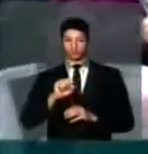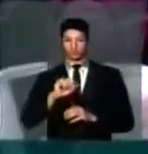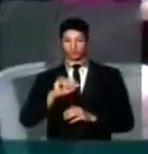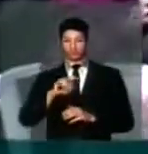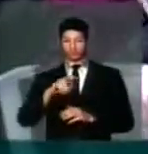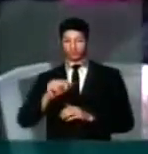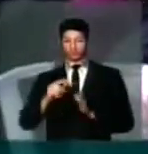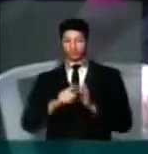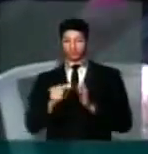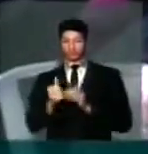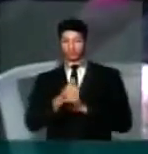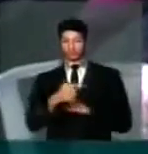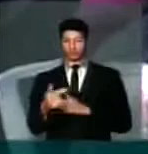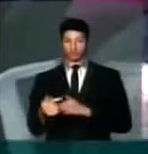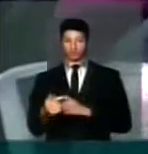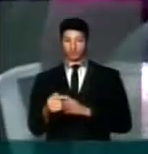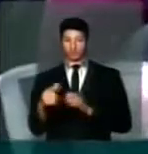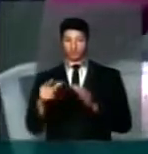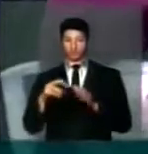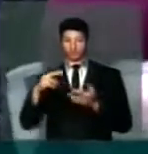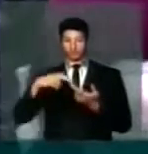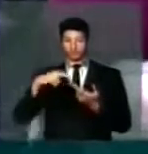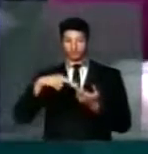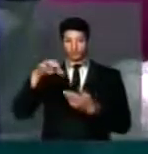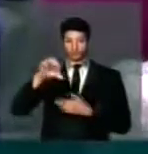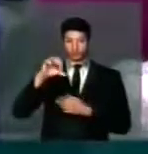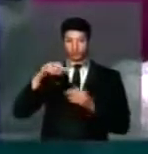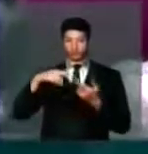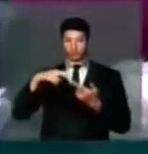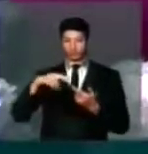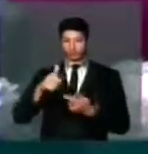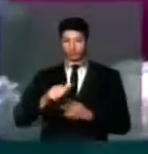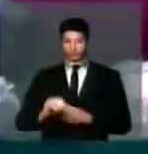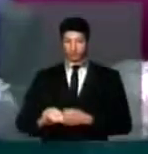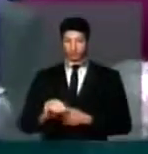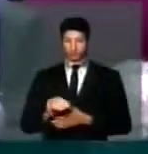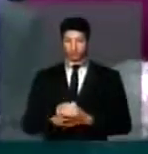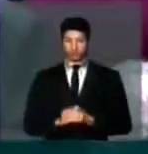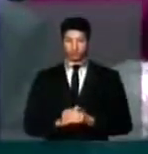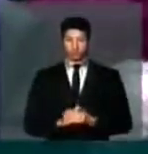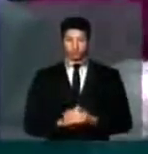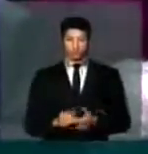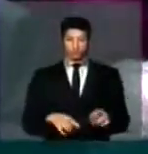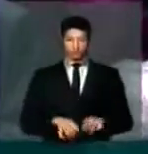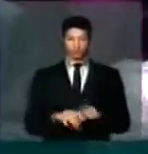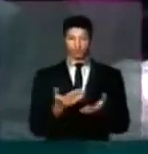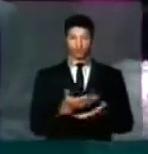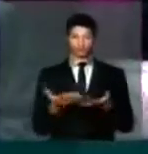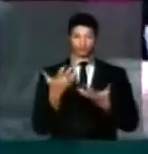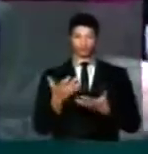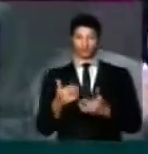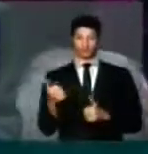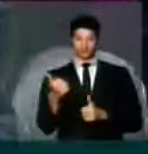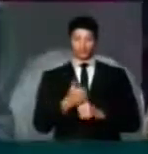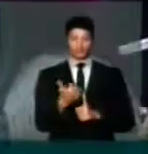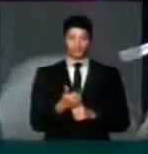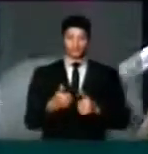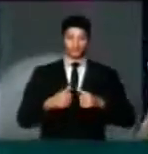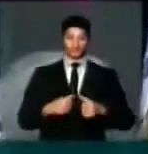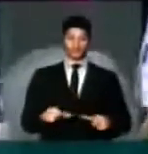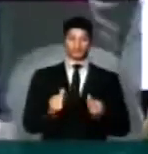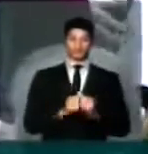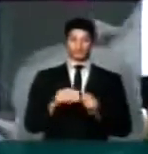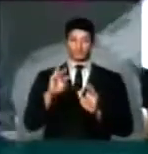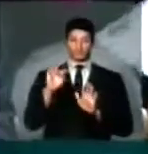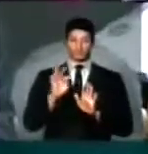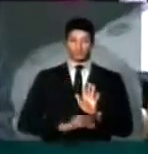texto, como o artigo 17, parágrafo 9 e parágrafo 10. Então, nós queremos que o substitutivo esteja